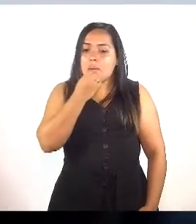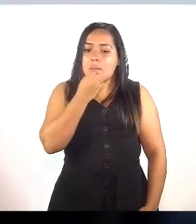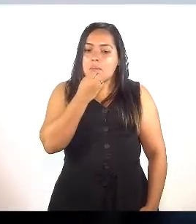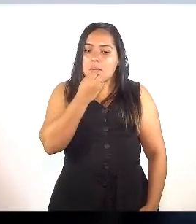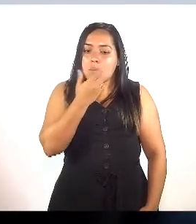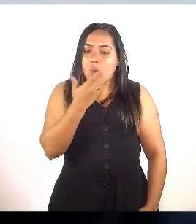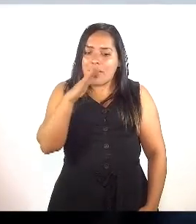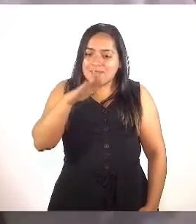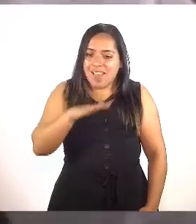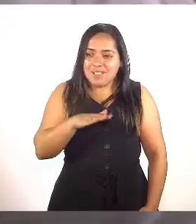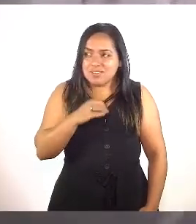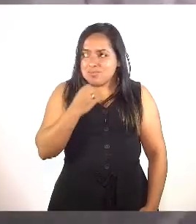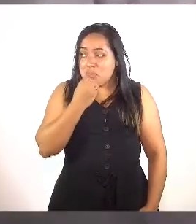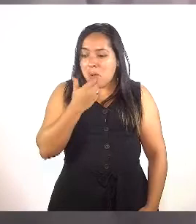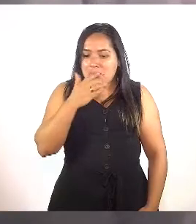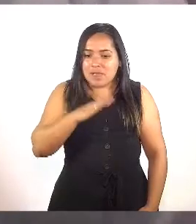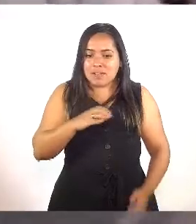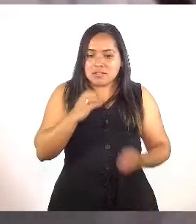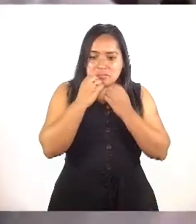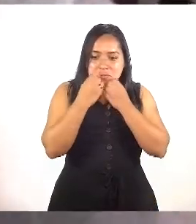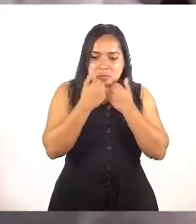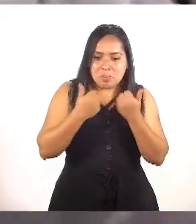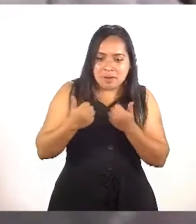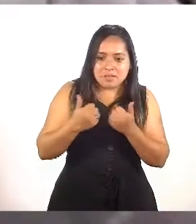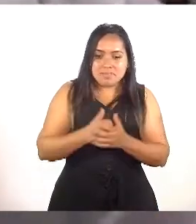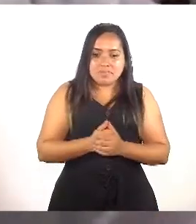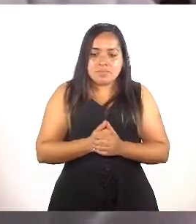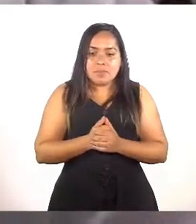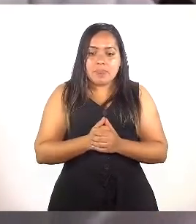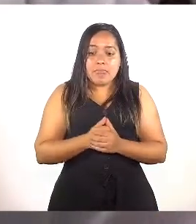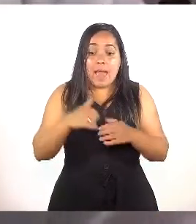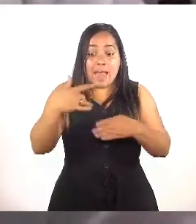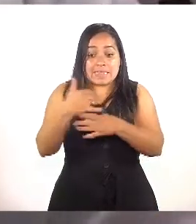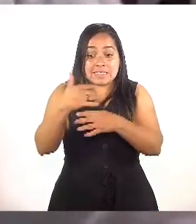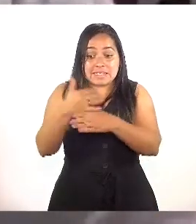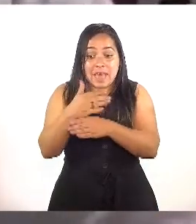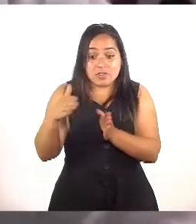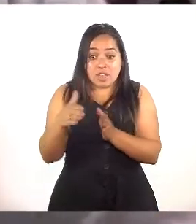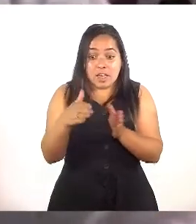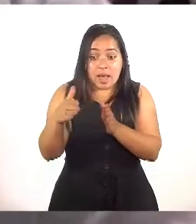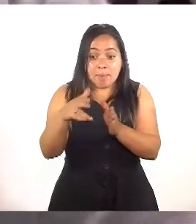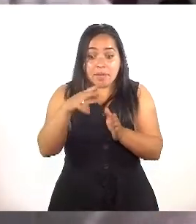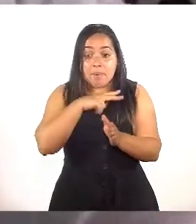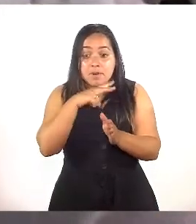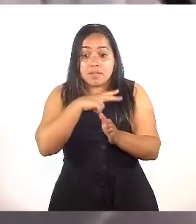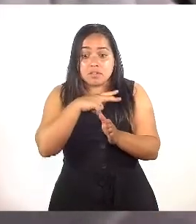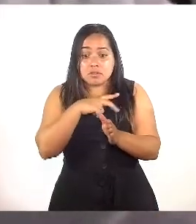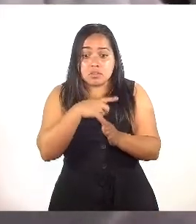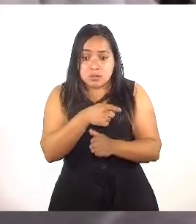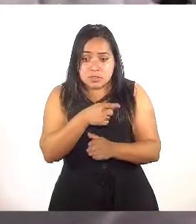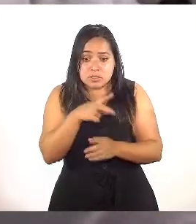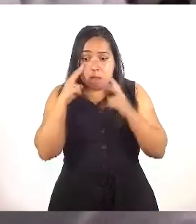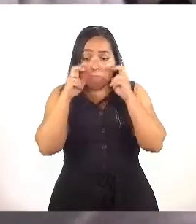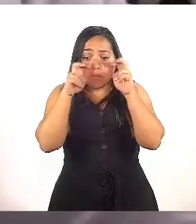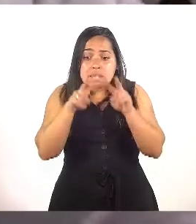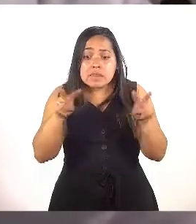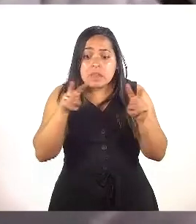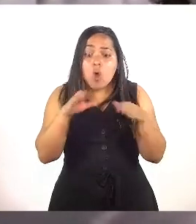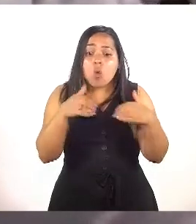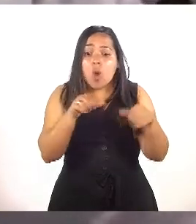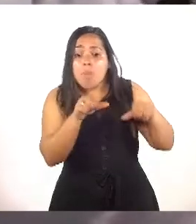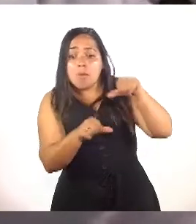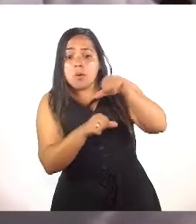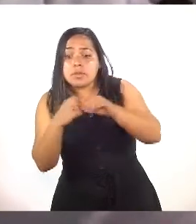4 perguntinhas. A SEDAI caminha para ser privatizada. Qual a visão do senhor sobre esse processo, sobre a transição